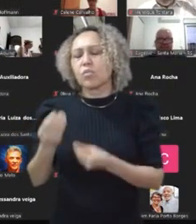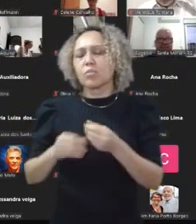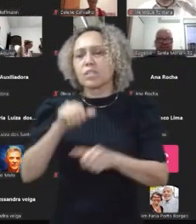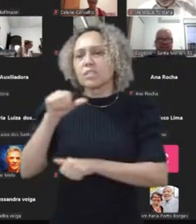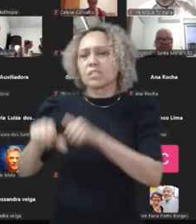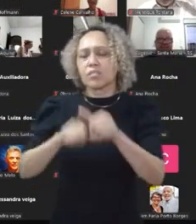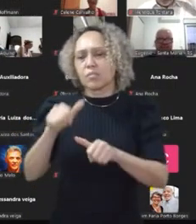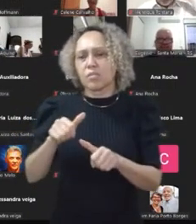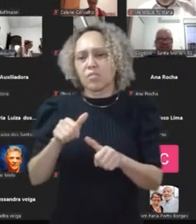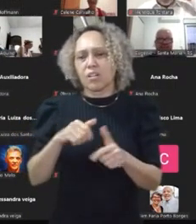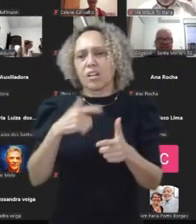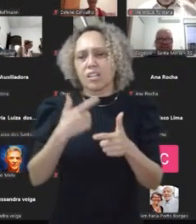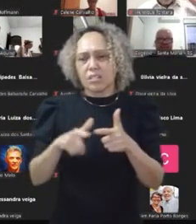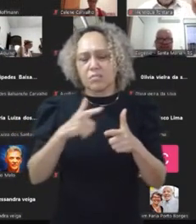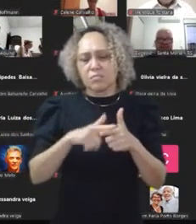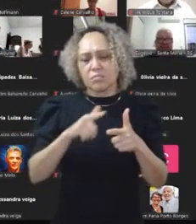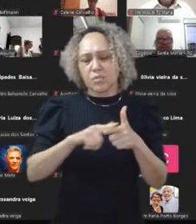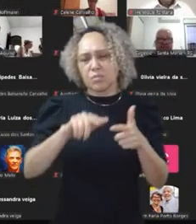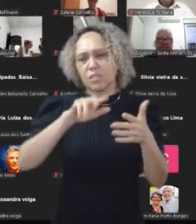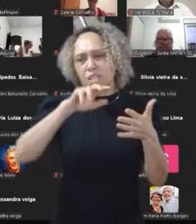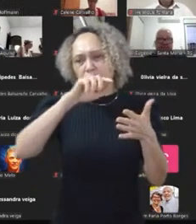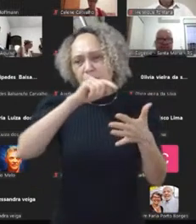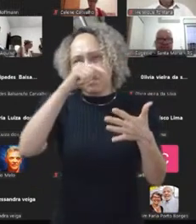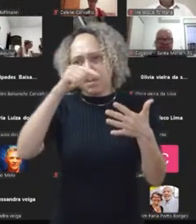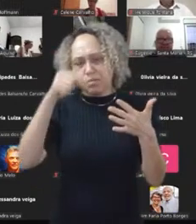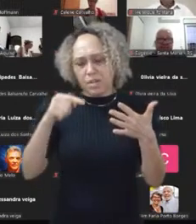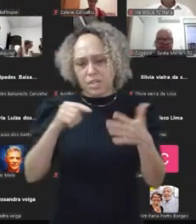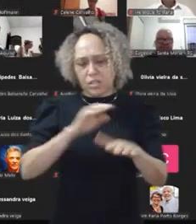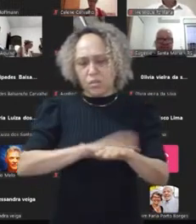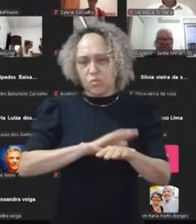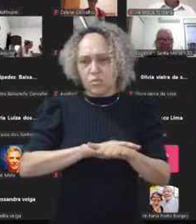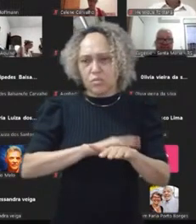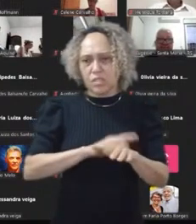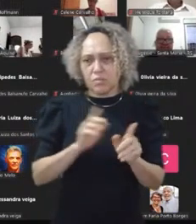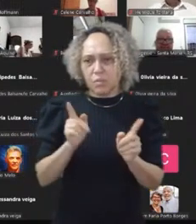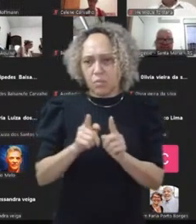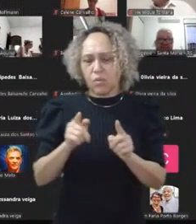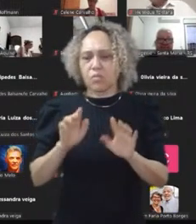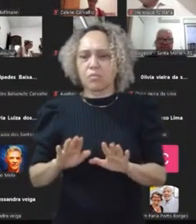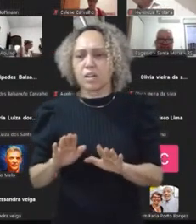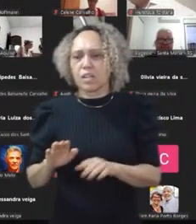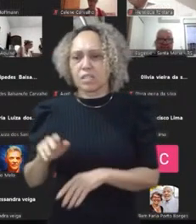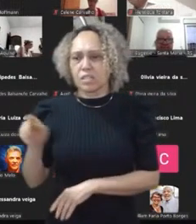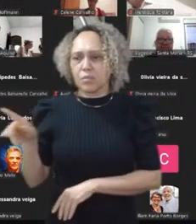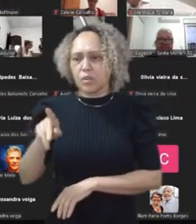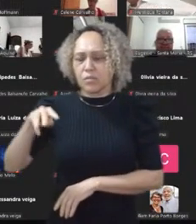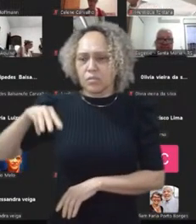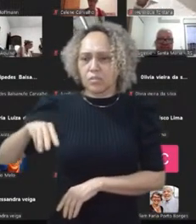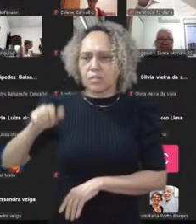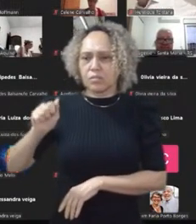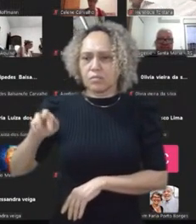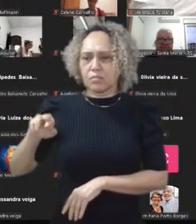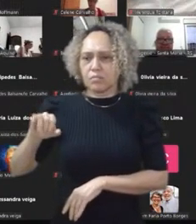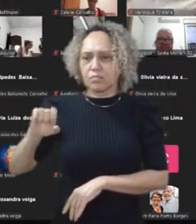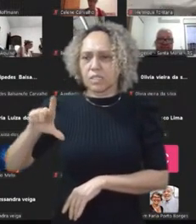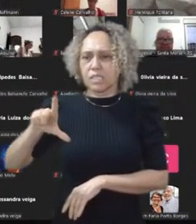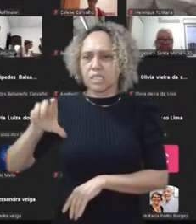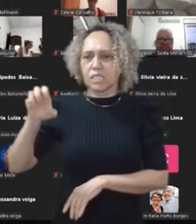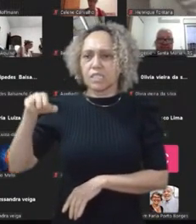problemas eu não vou me deter aqui até porque o tempo é pouco mas acho que a professora Marilena ela já coloca de uma forma muito boa é um certo hiperindividualismo